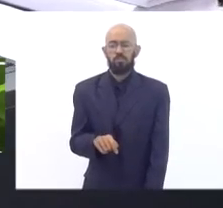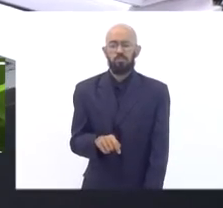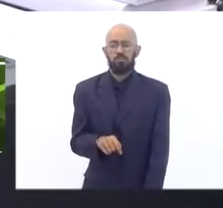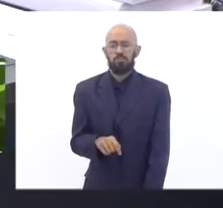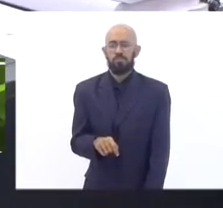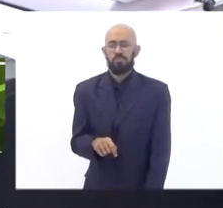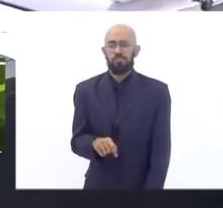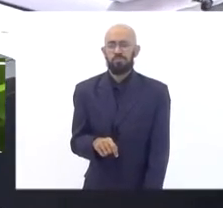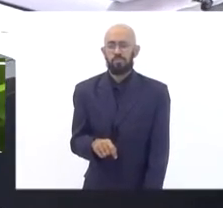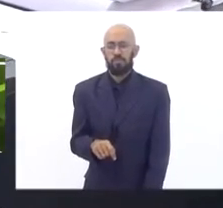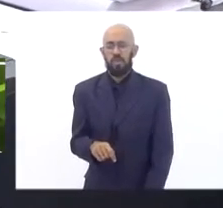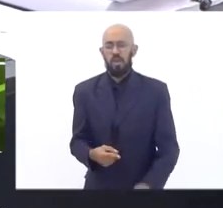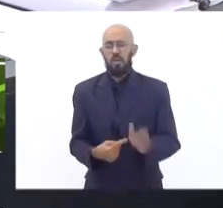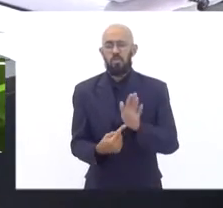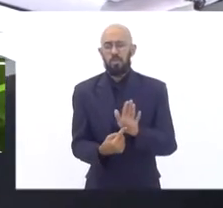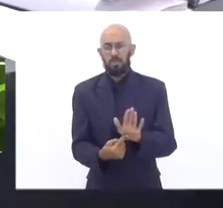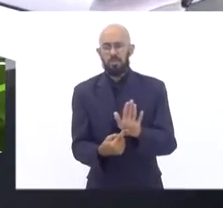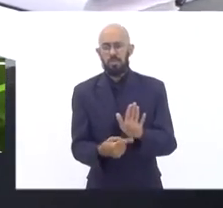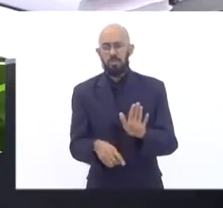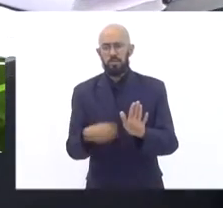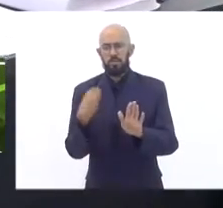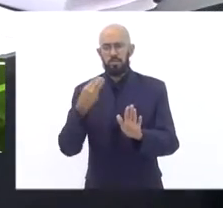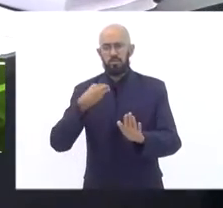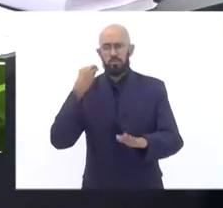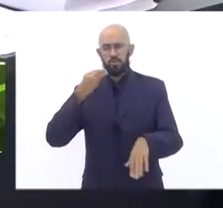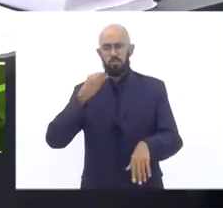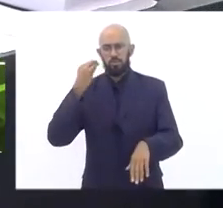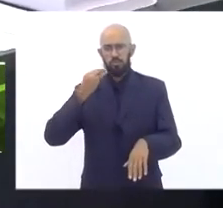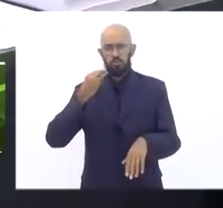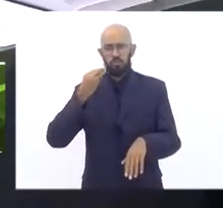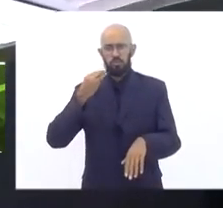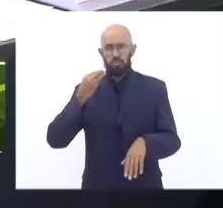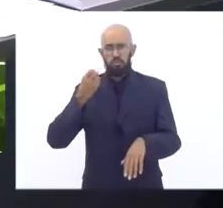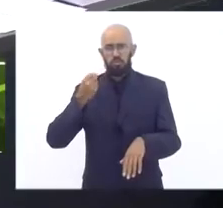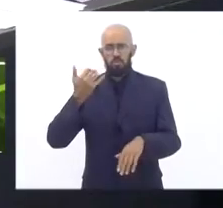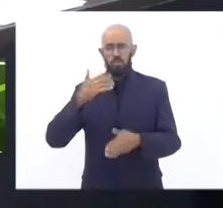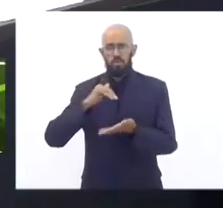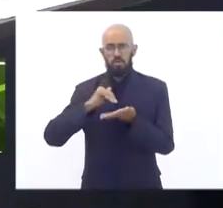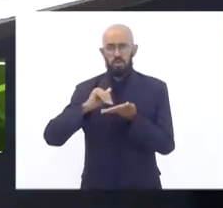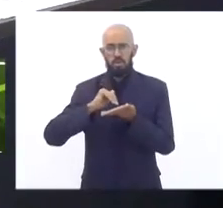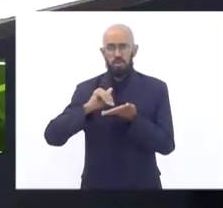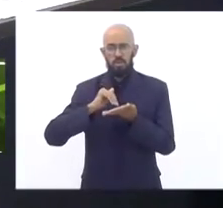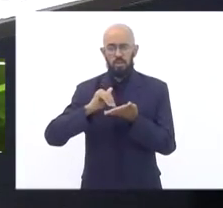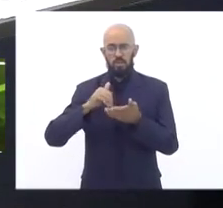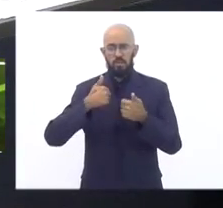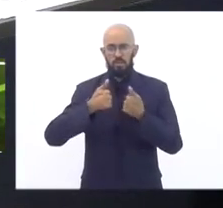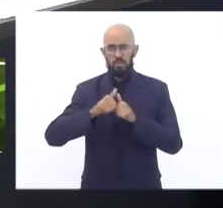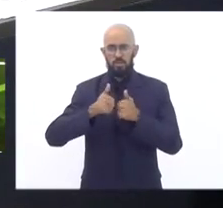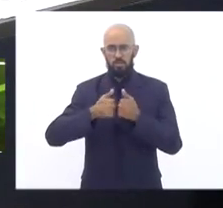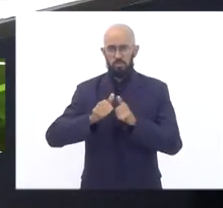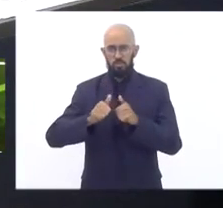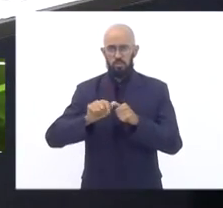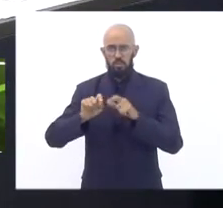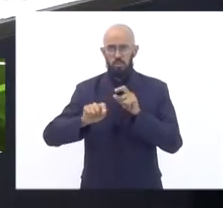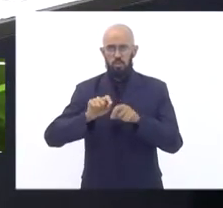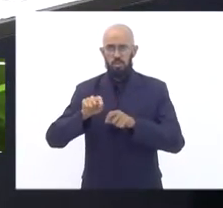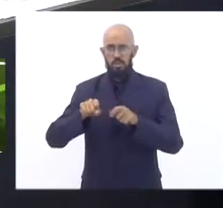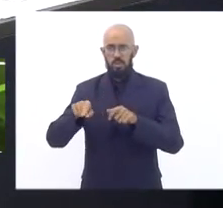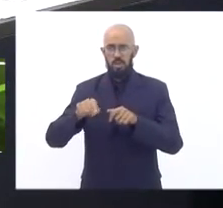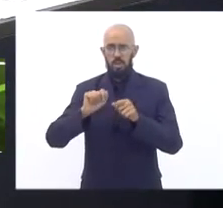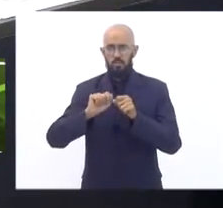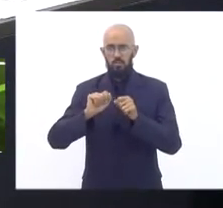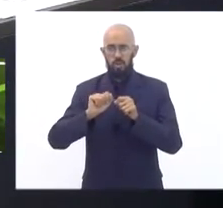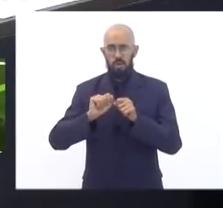apresentação de motivos, é quanto à Secretaria de Transporte. O que ela tem feito para